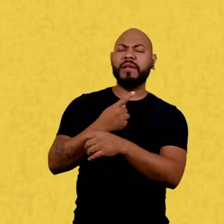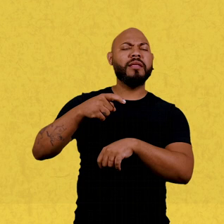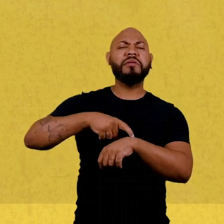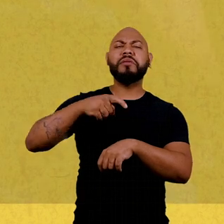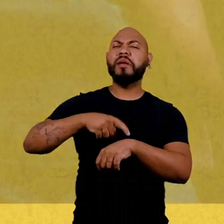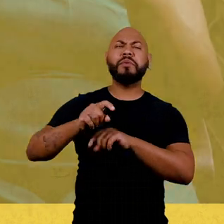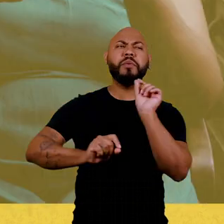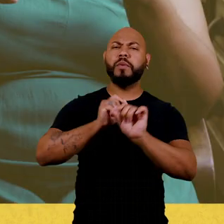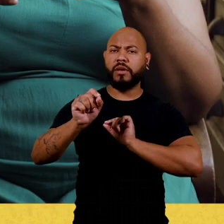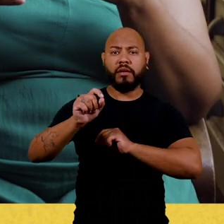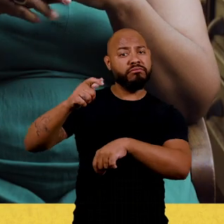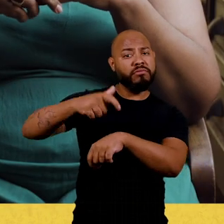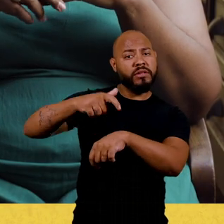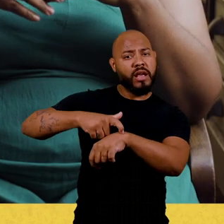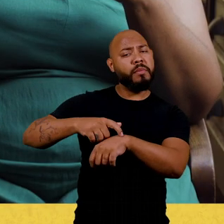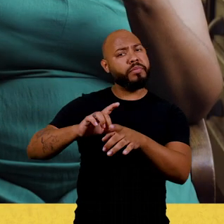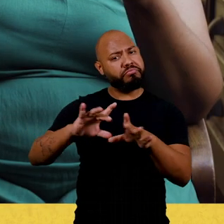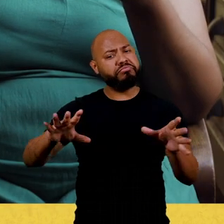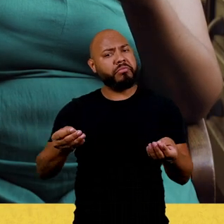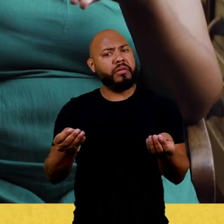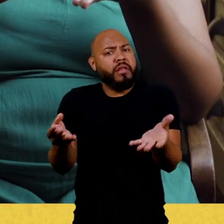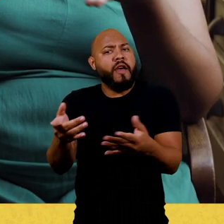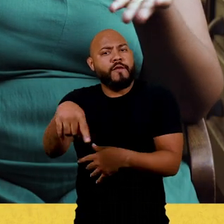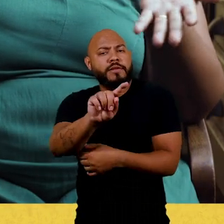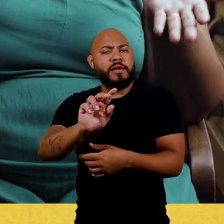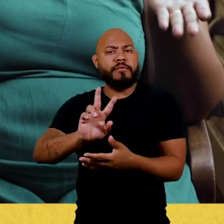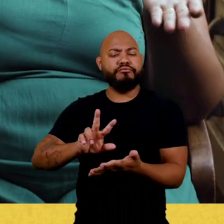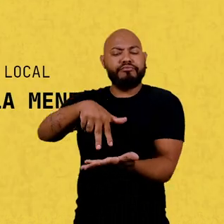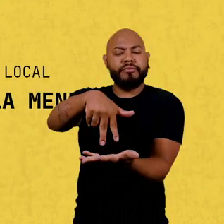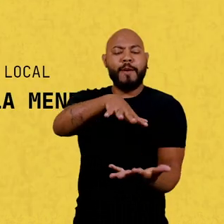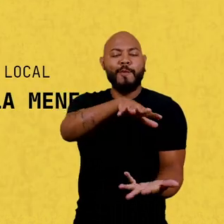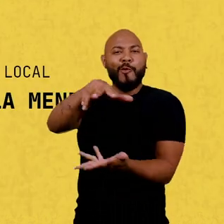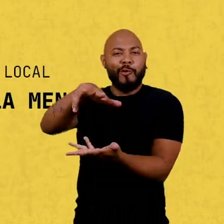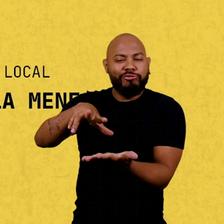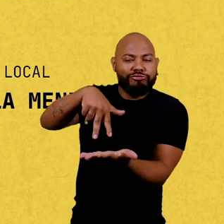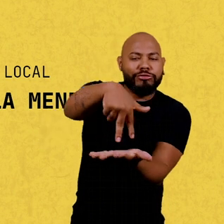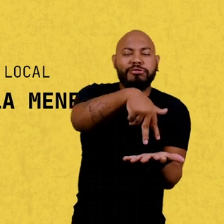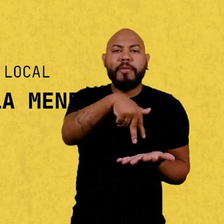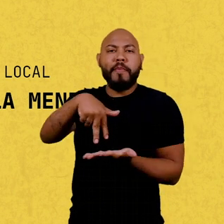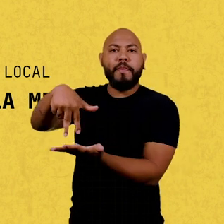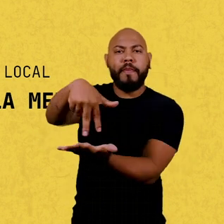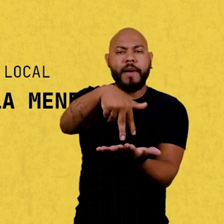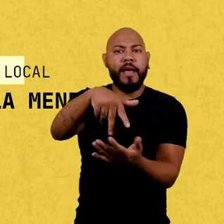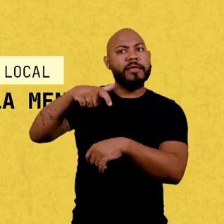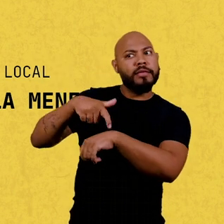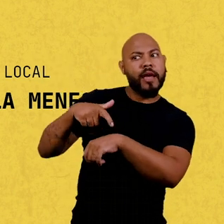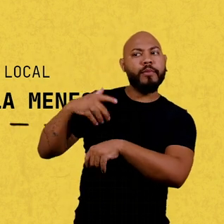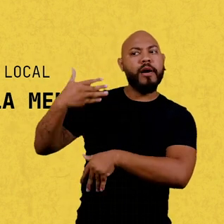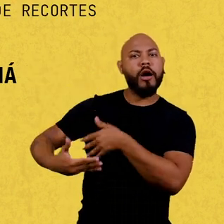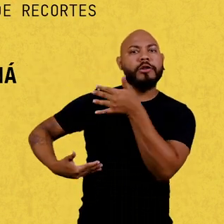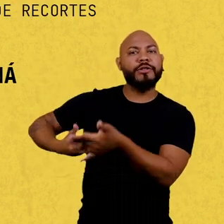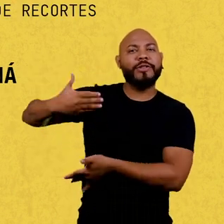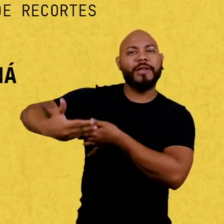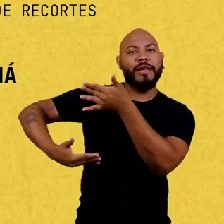Assim, eu sempre me pergunto, o que é o tempo para mim? O tempo é aquilo que te permite estar no mundo. Comecei a entender que o tempo era a minha jornada aqui, o que